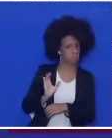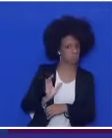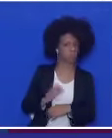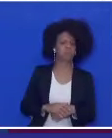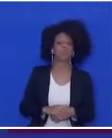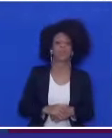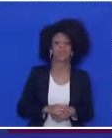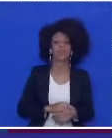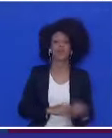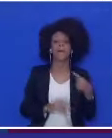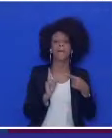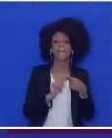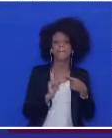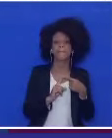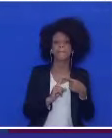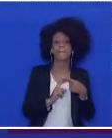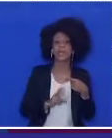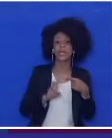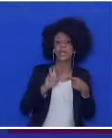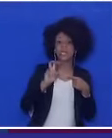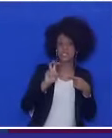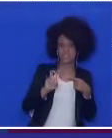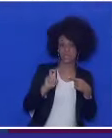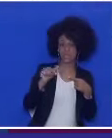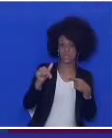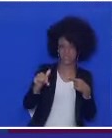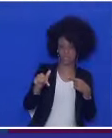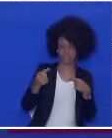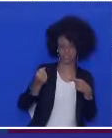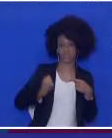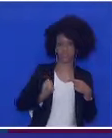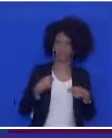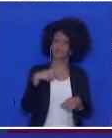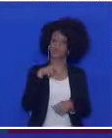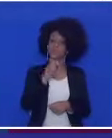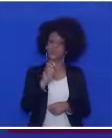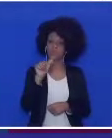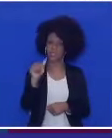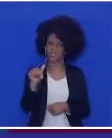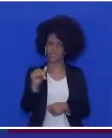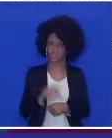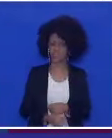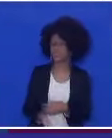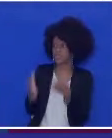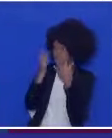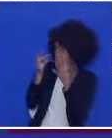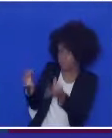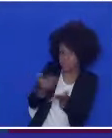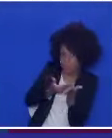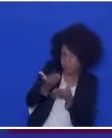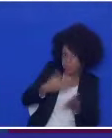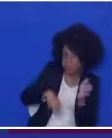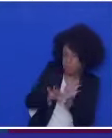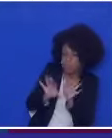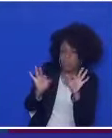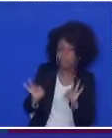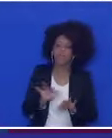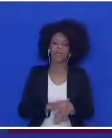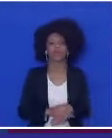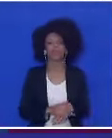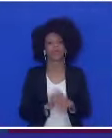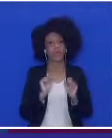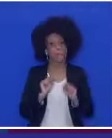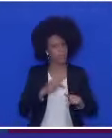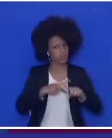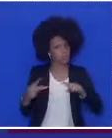5.453. Primeira bola sorteada, 57. Bola 57, confira do início ao fim a sua aposta. Você pode